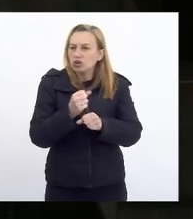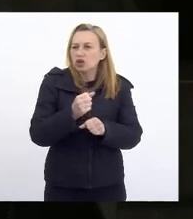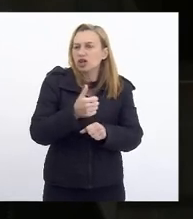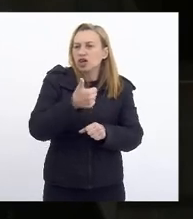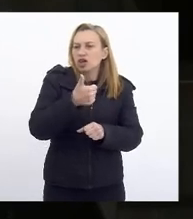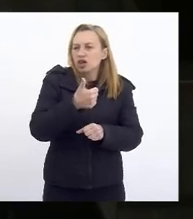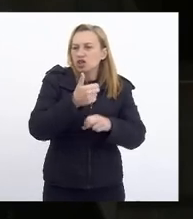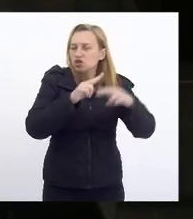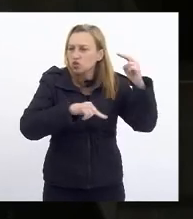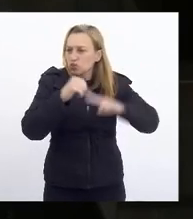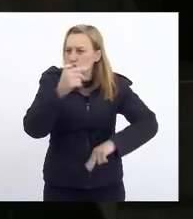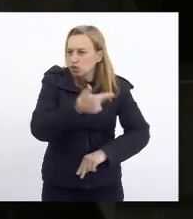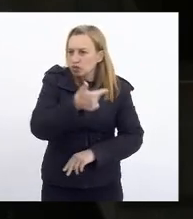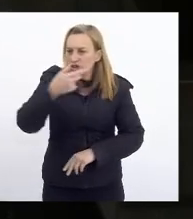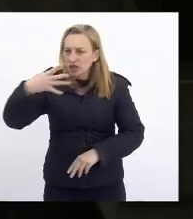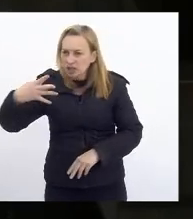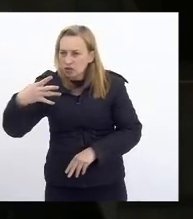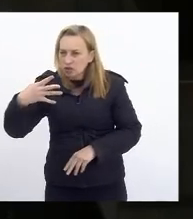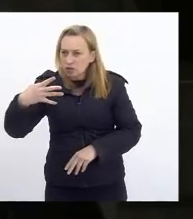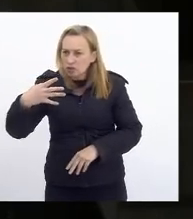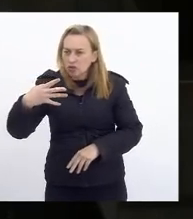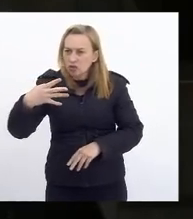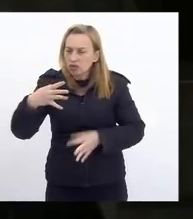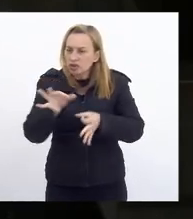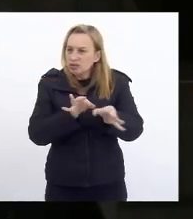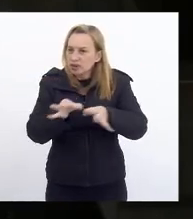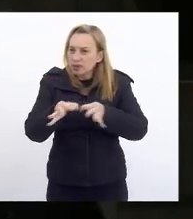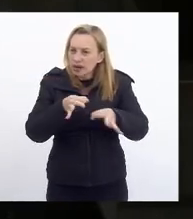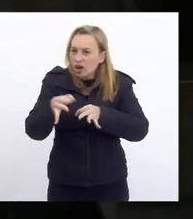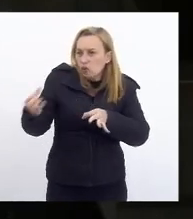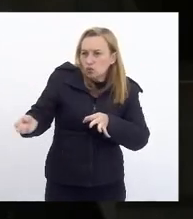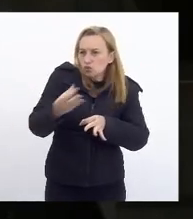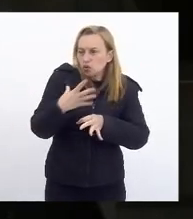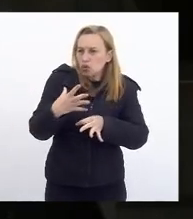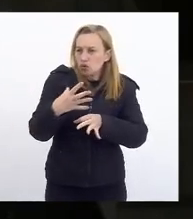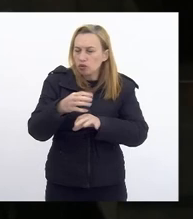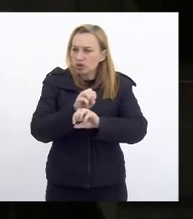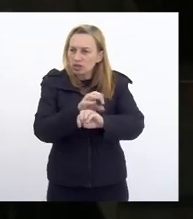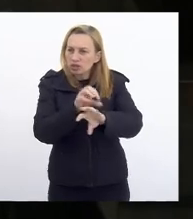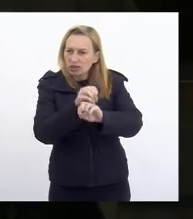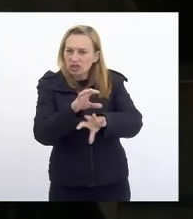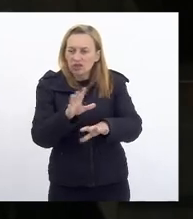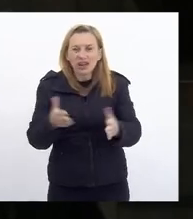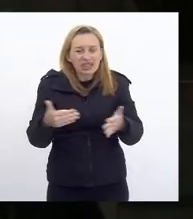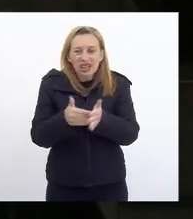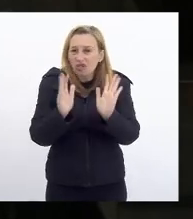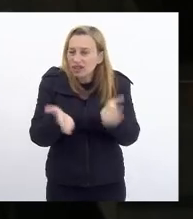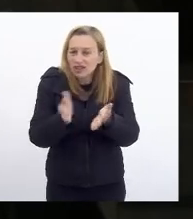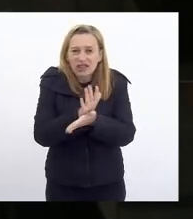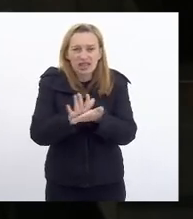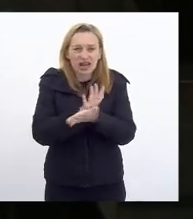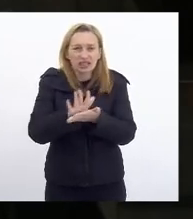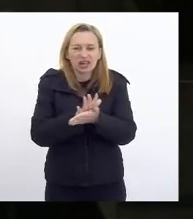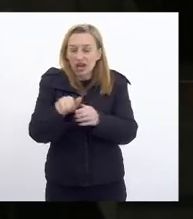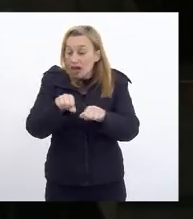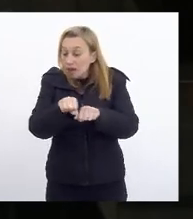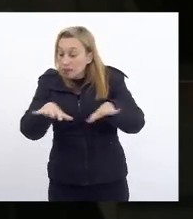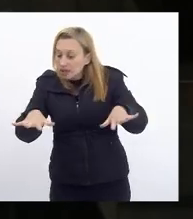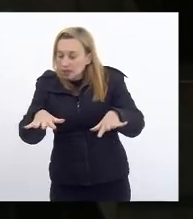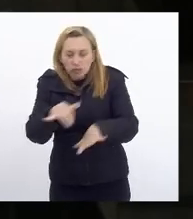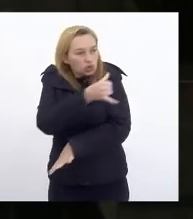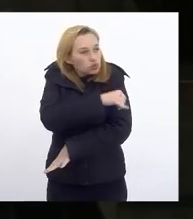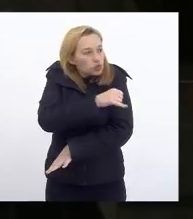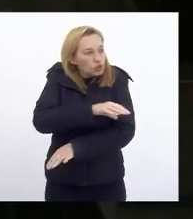DE e o Distrito Federal ajustassem o seu plano ao novo Plano Nacional. O Estado de Janeiro não fez isso até agora. A pandemia, no Rio e em